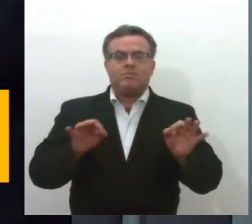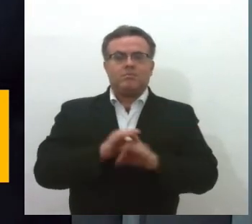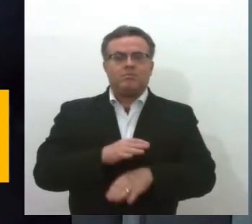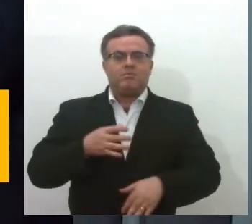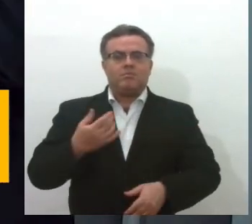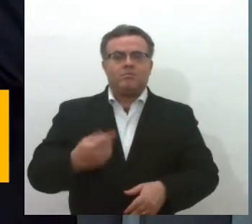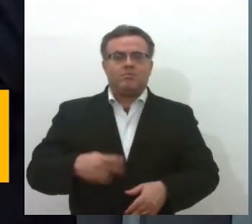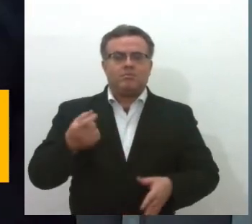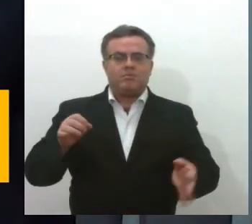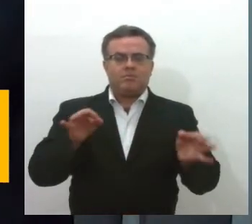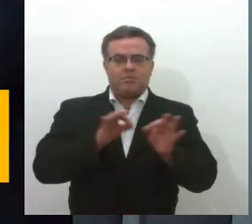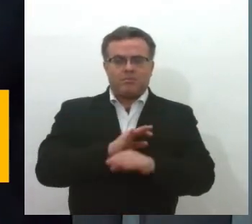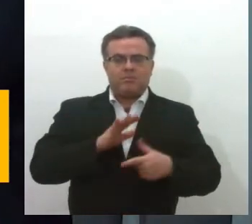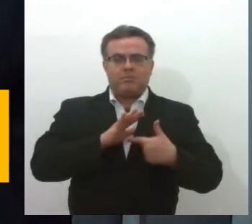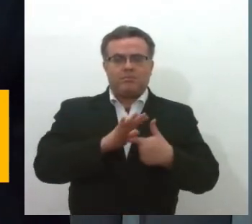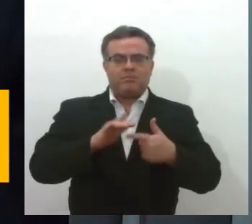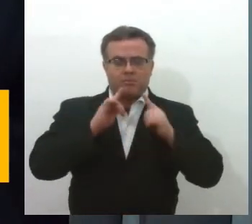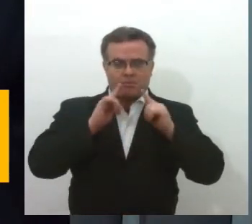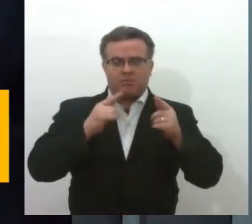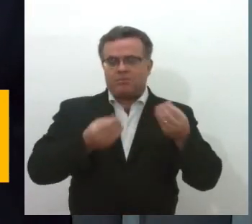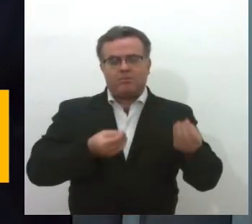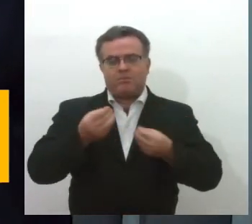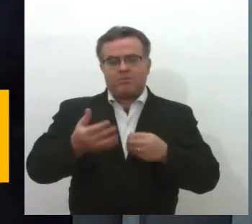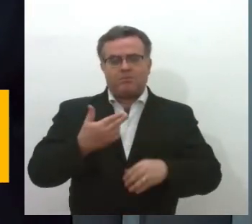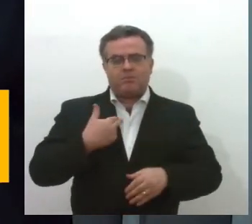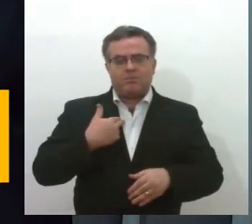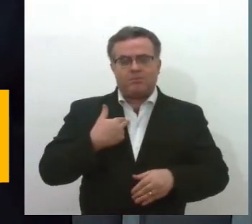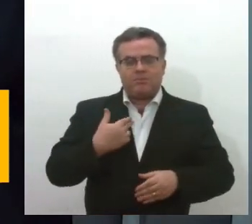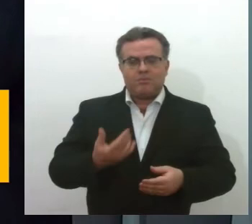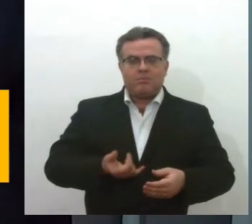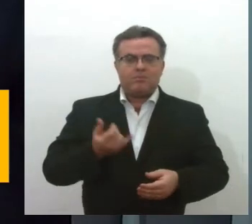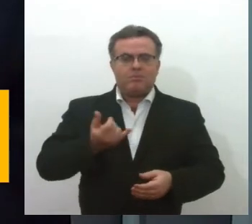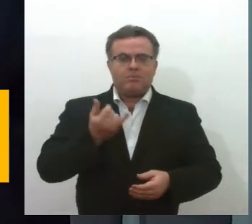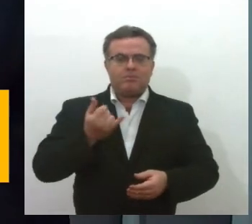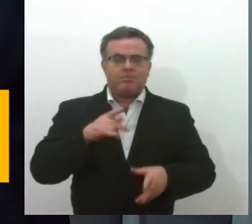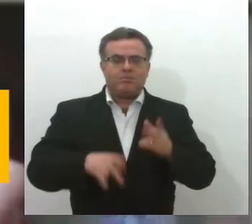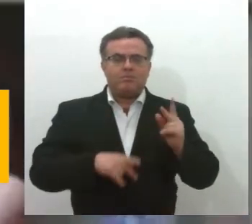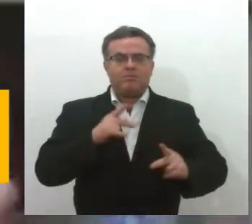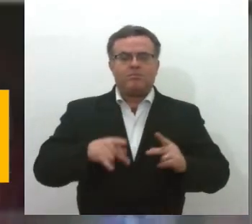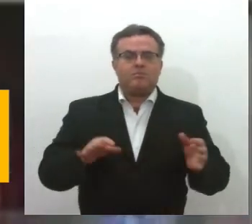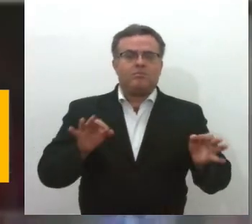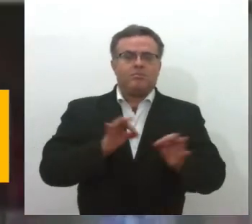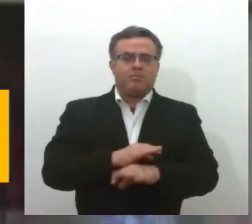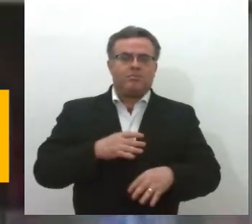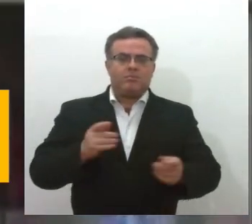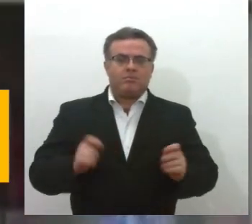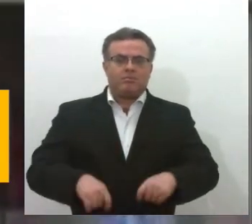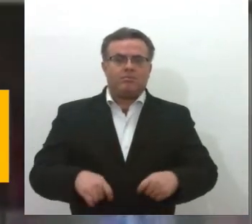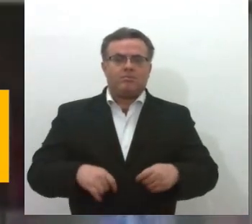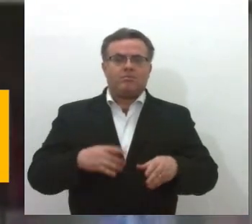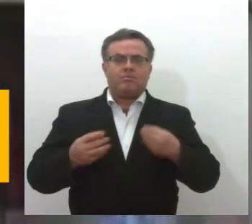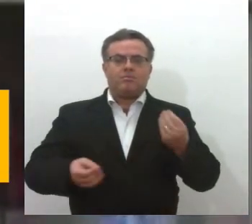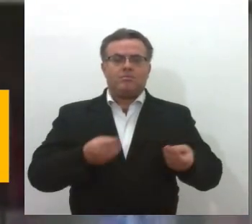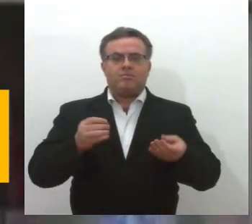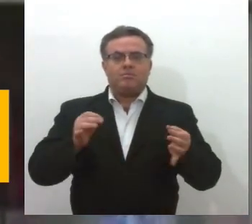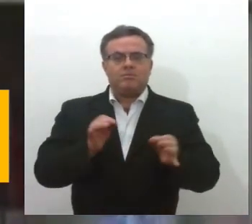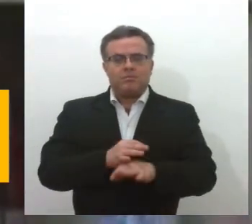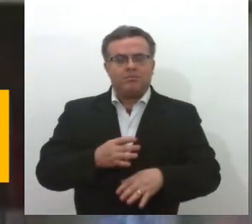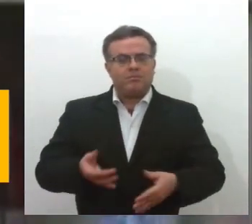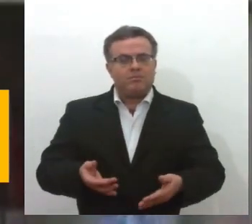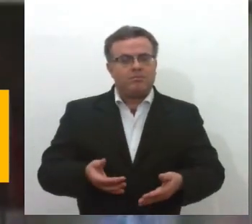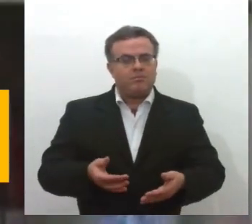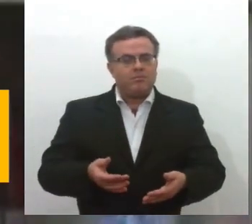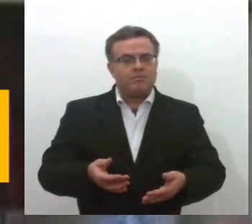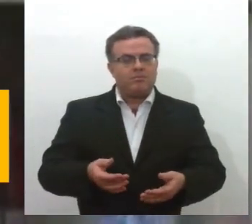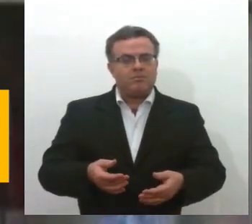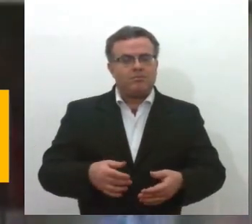estado e possa fazer a denúncia. É muito importante a população ter conhecimento desses canais de denúncia. Nós temos